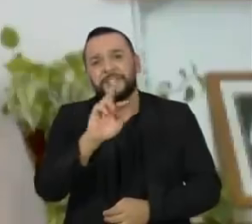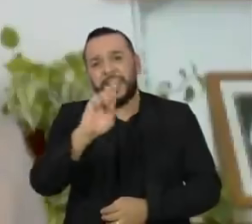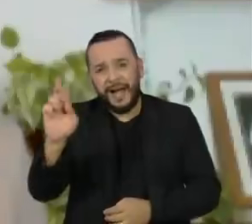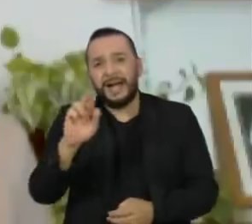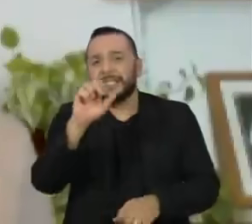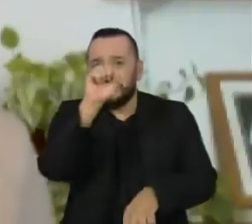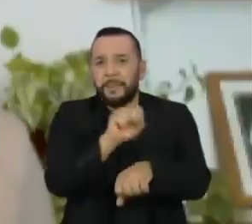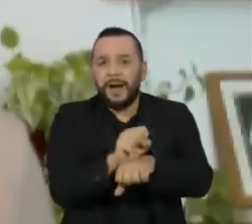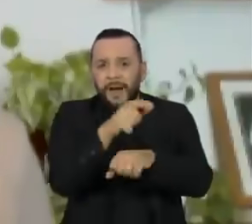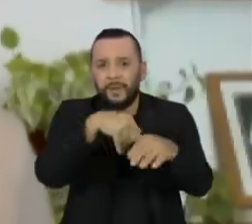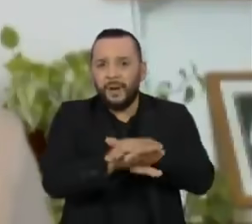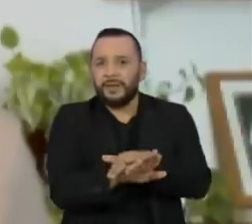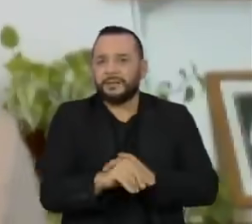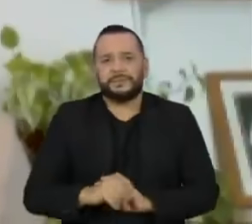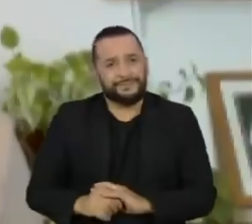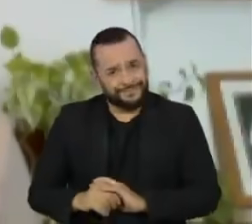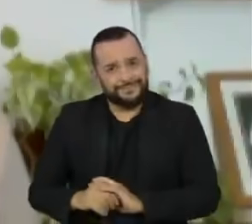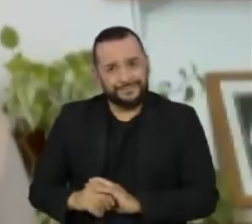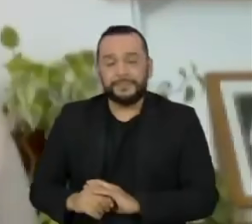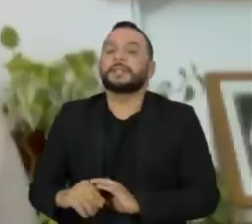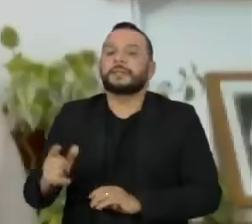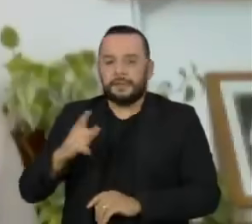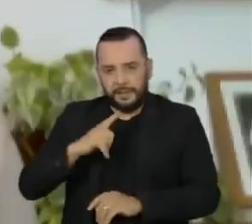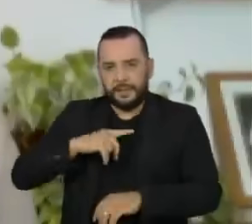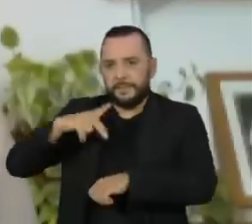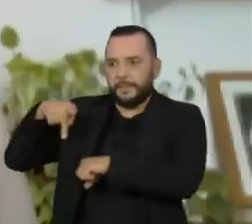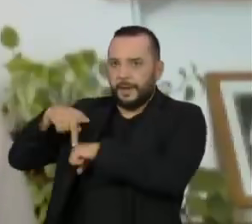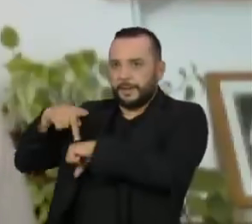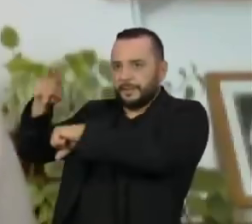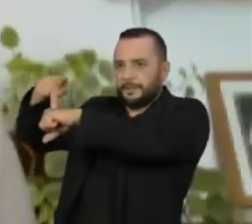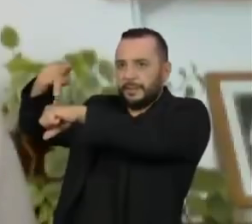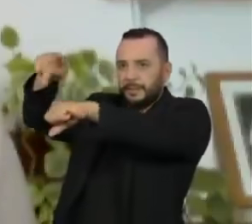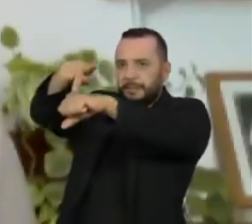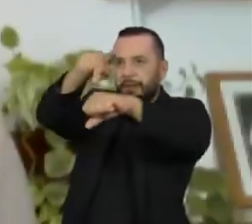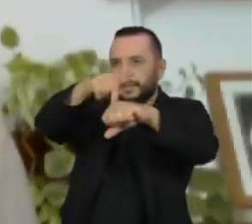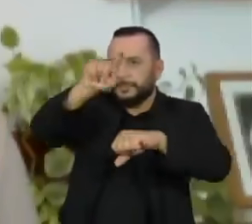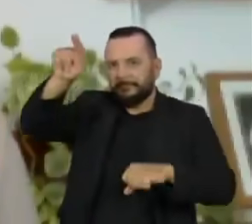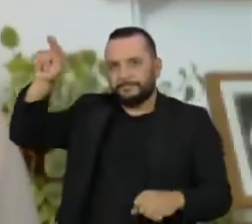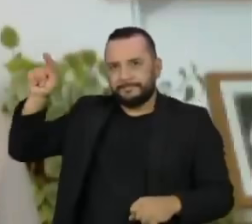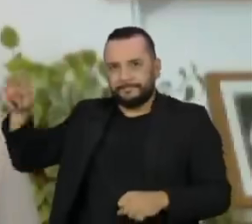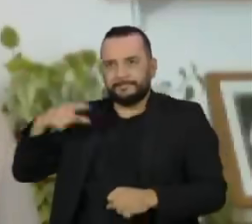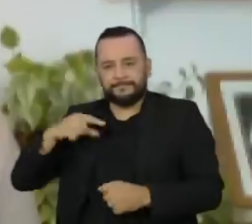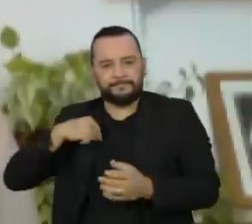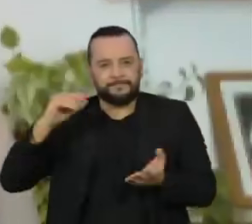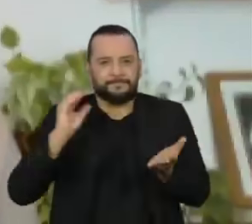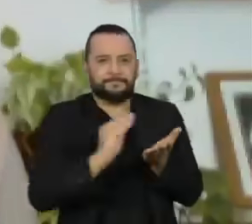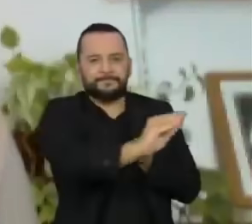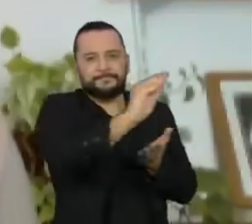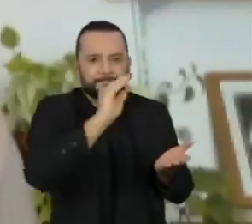ali, dinheiro que vem de países, de outros países, de países